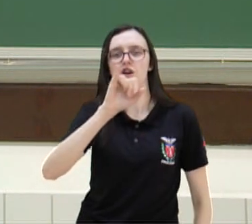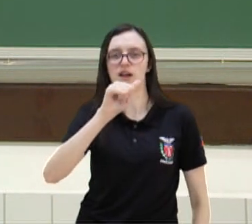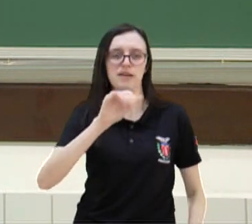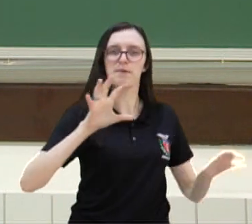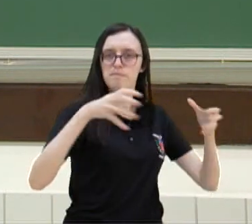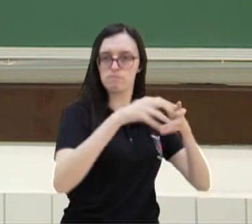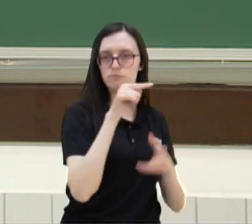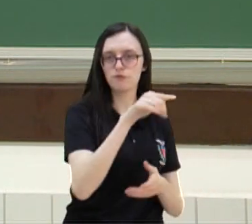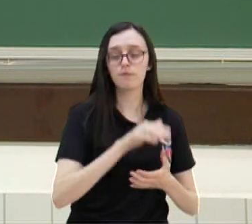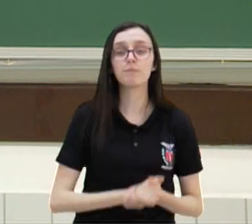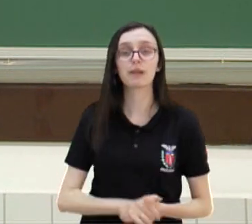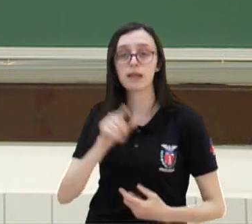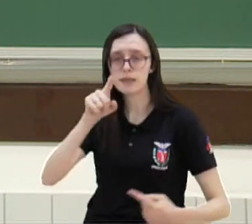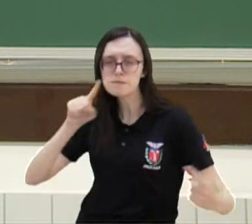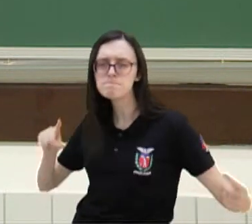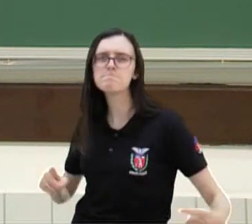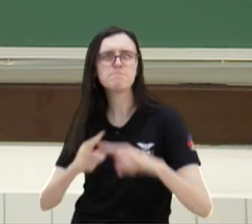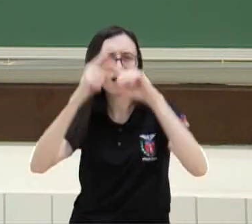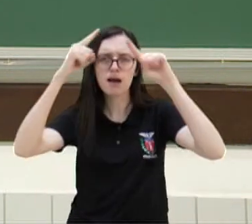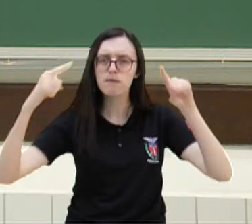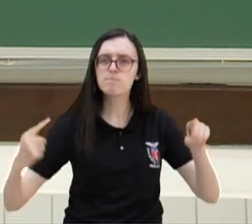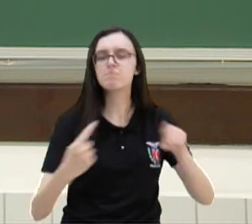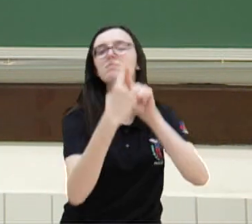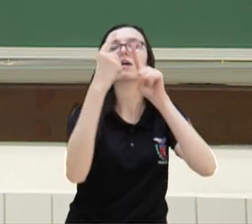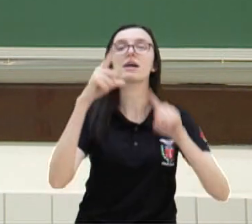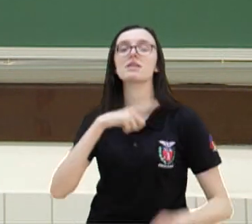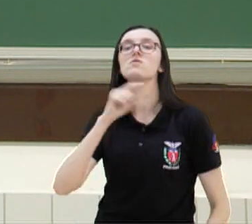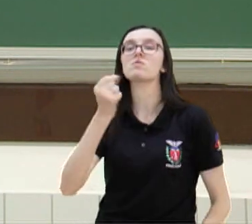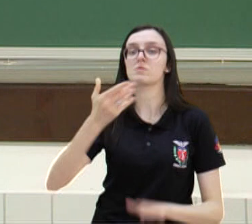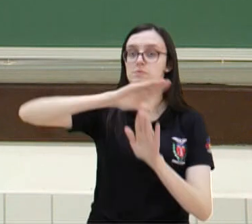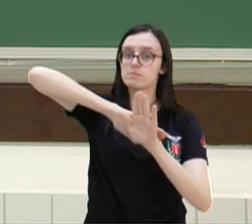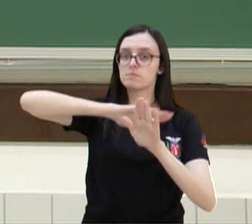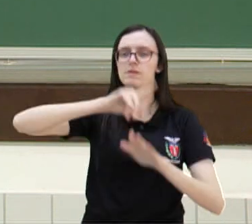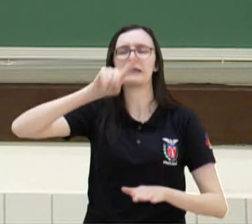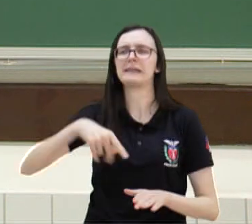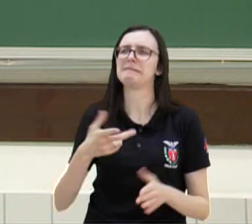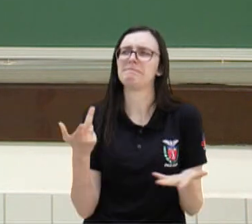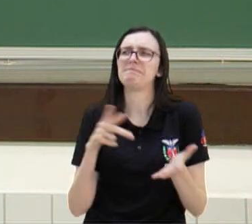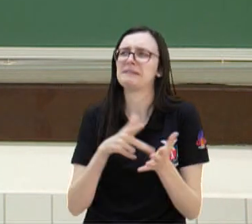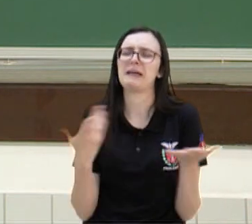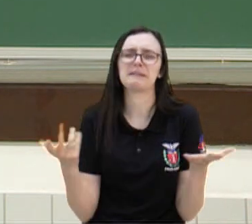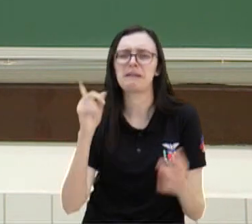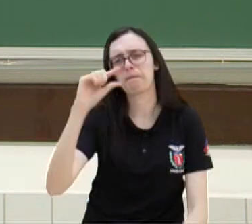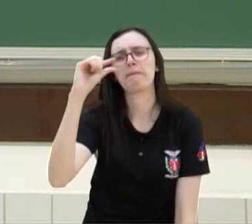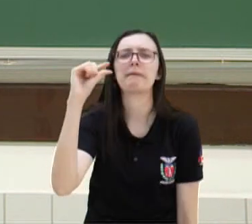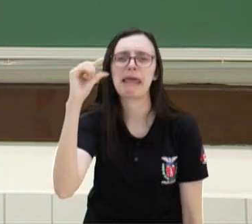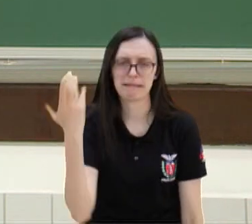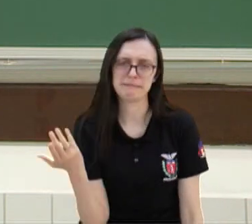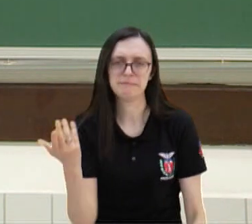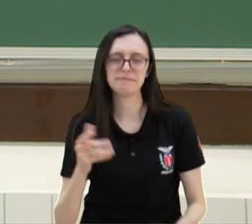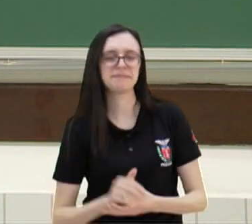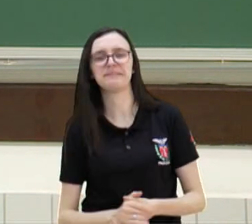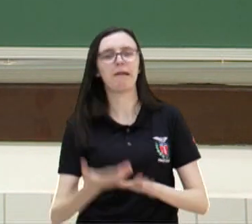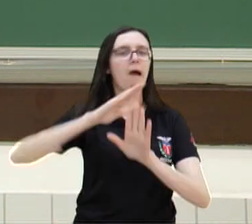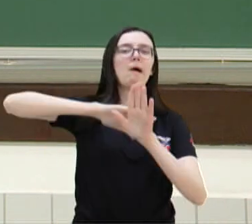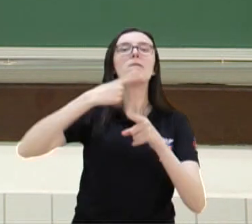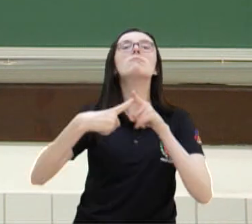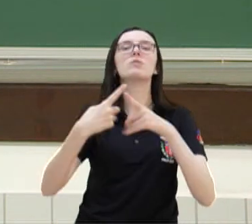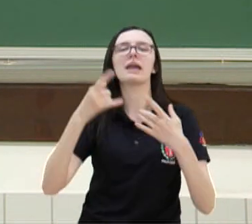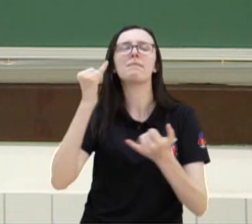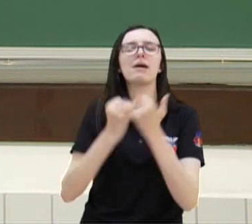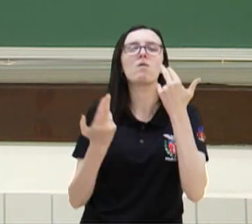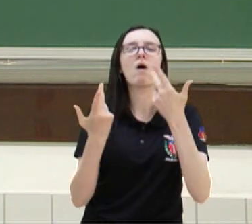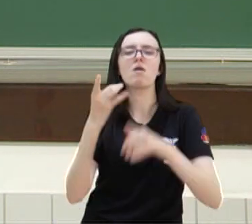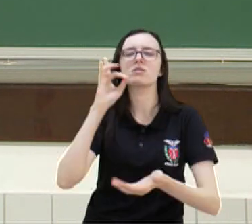que, olha, eu digo para vocês, tem motivações muito fúteis, motivações pequenas. É simplesmente uma